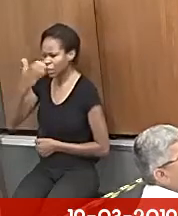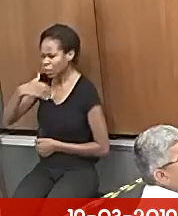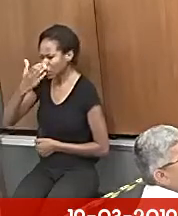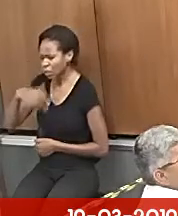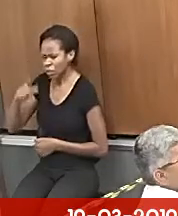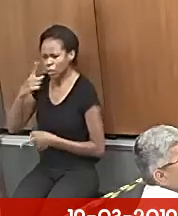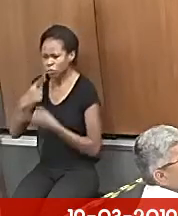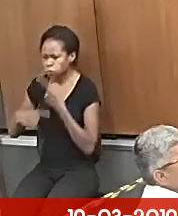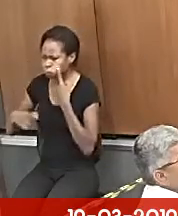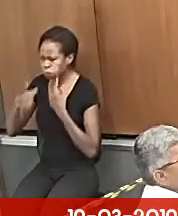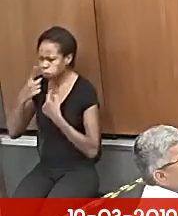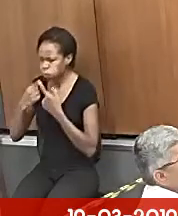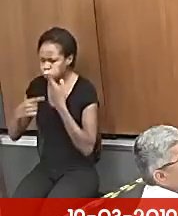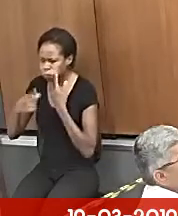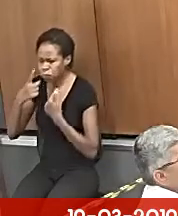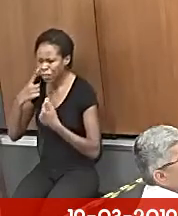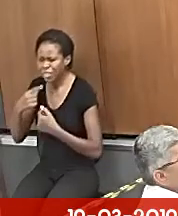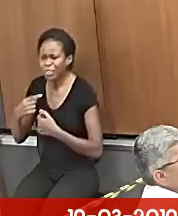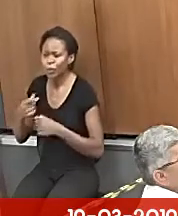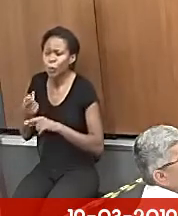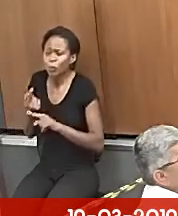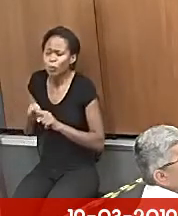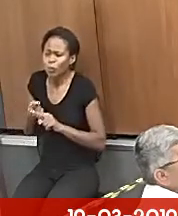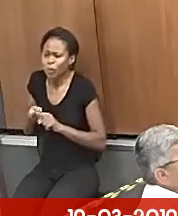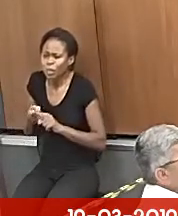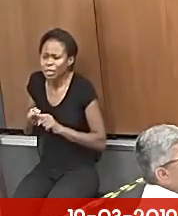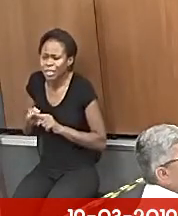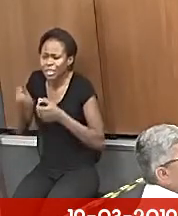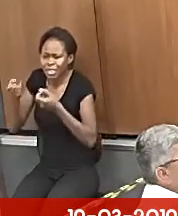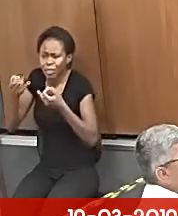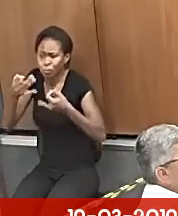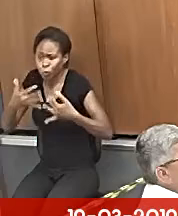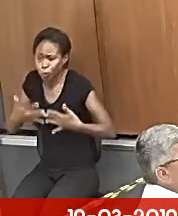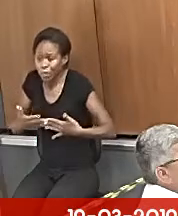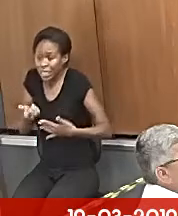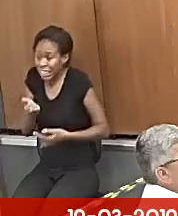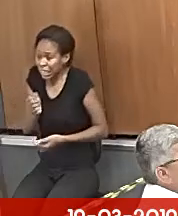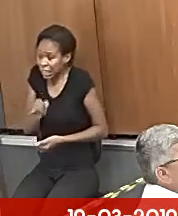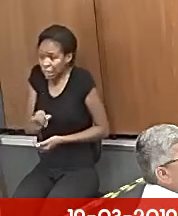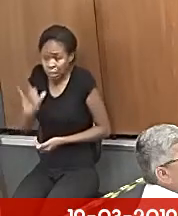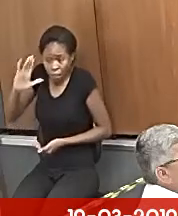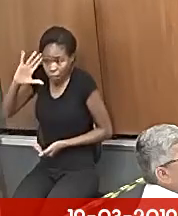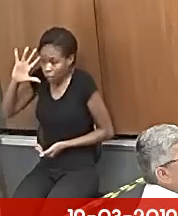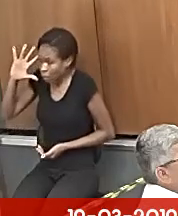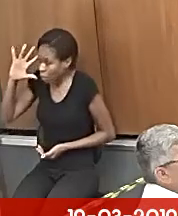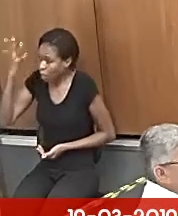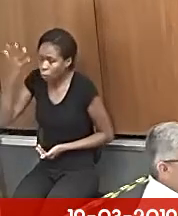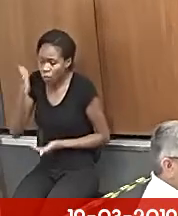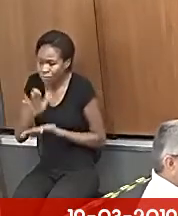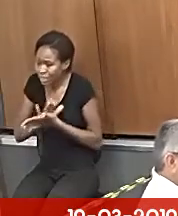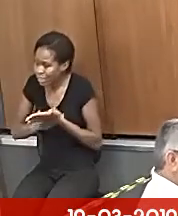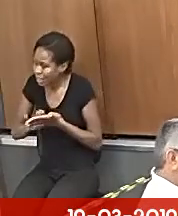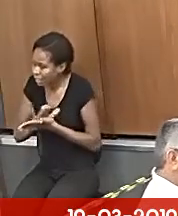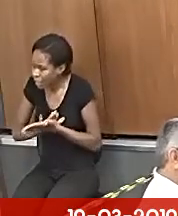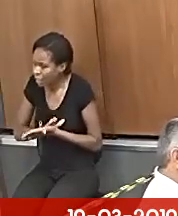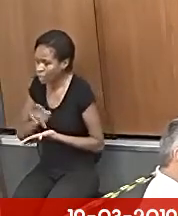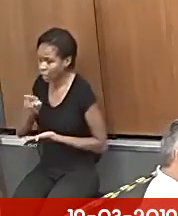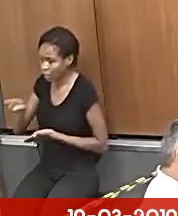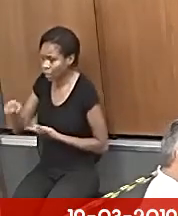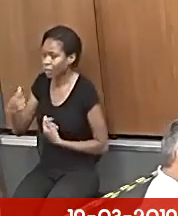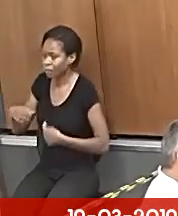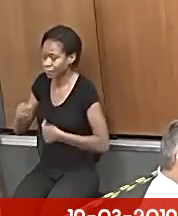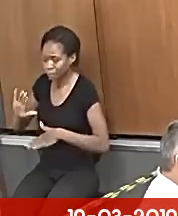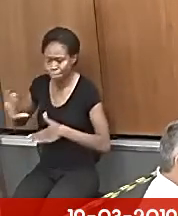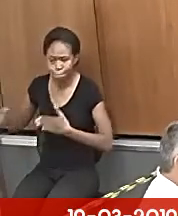determinado momento dizendo que se não for feito algo de imediato ela vai ter que simplesmente fechar as portas